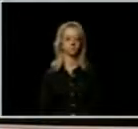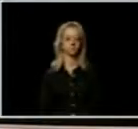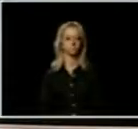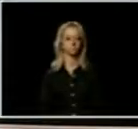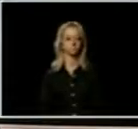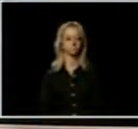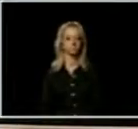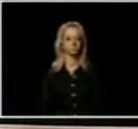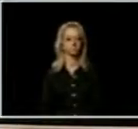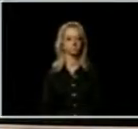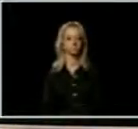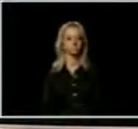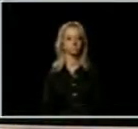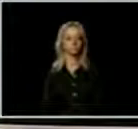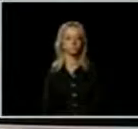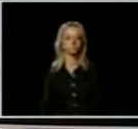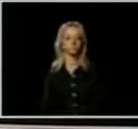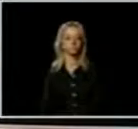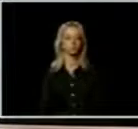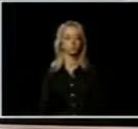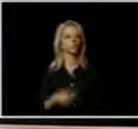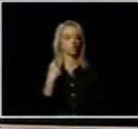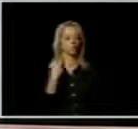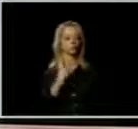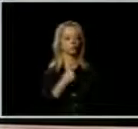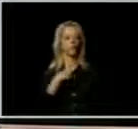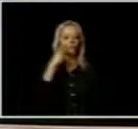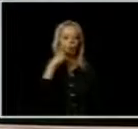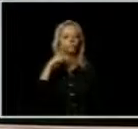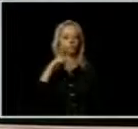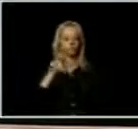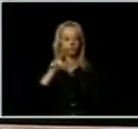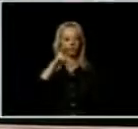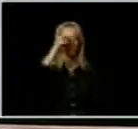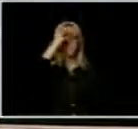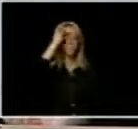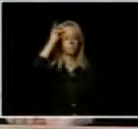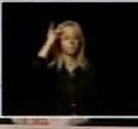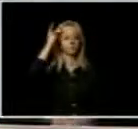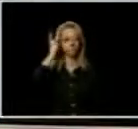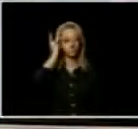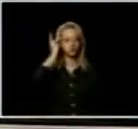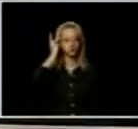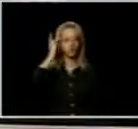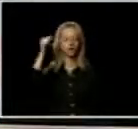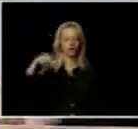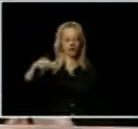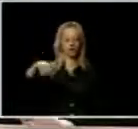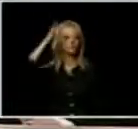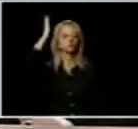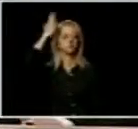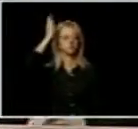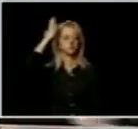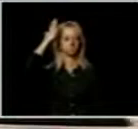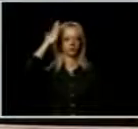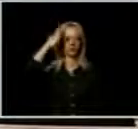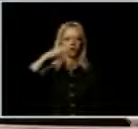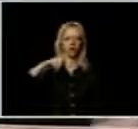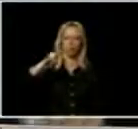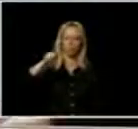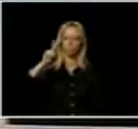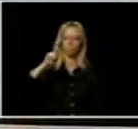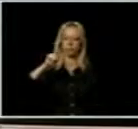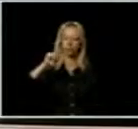outras localidades. Então, as oportunidades devem ser geradas para todos. Para